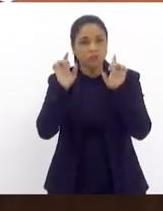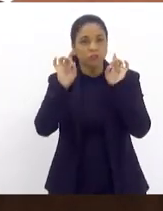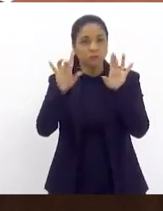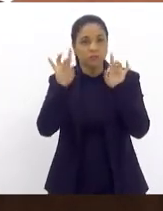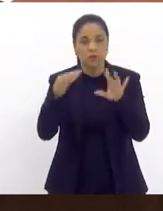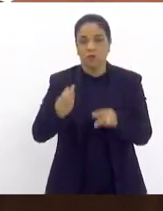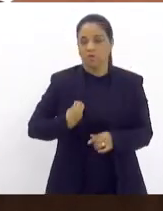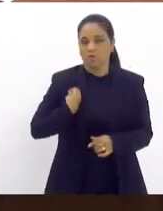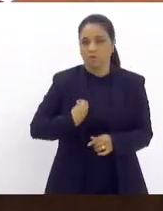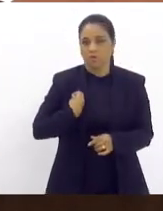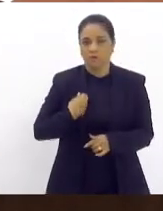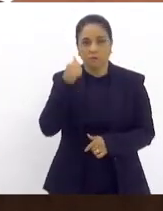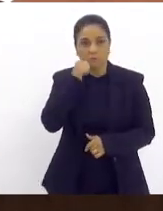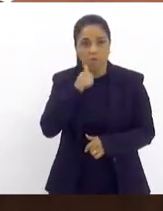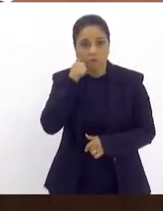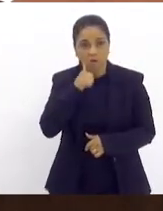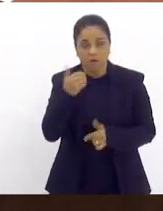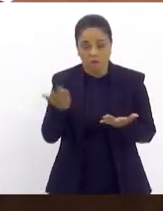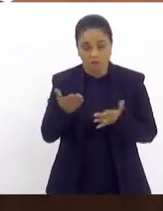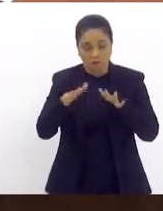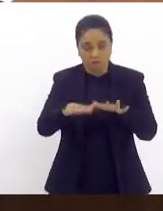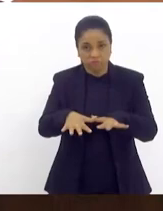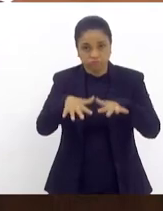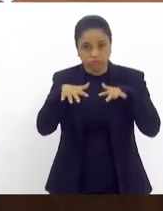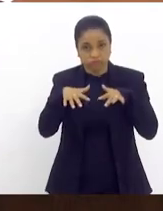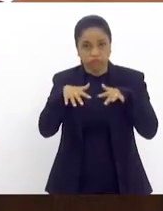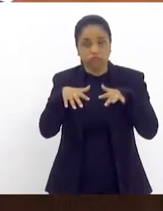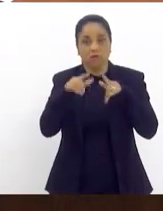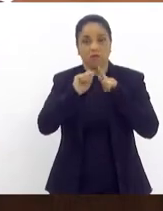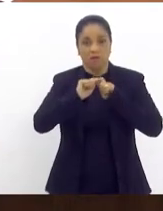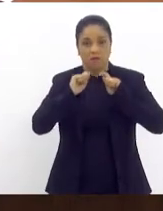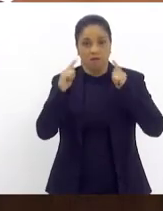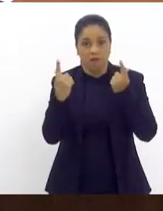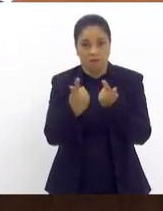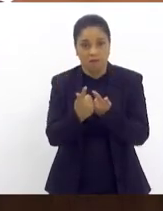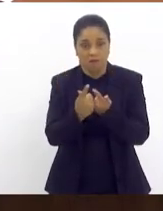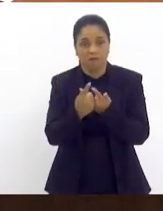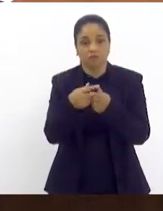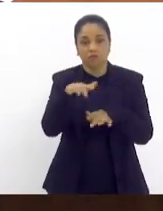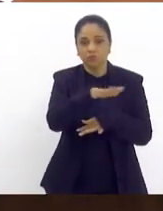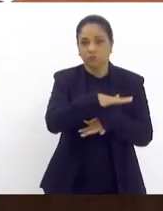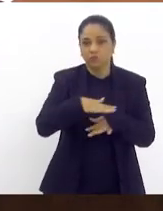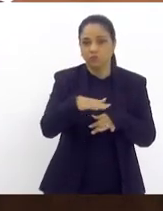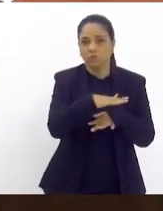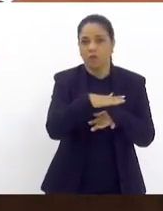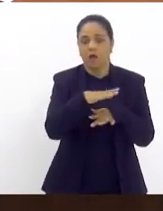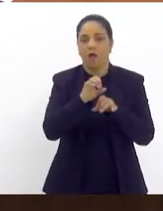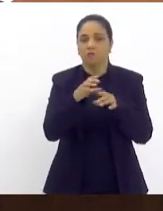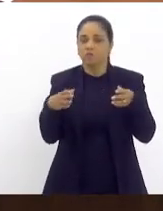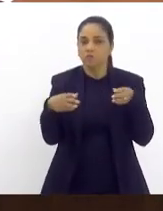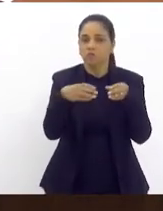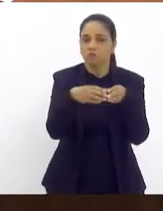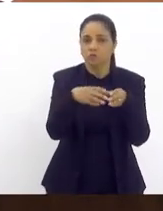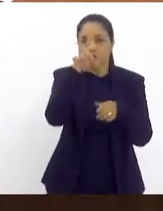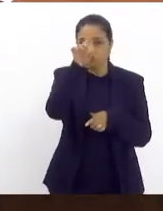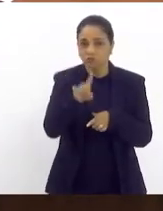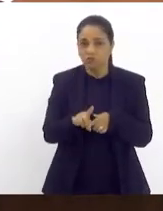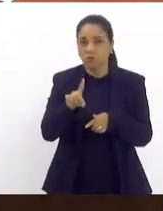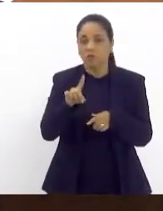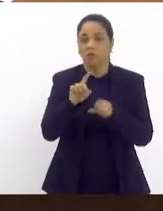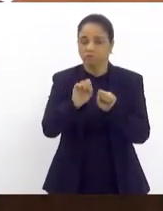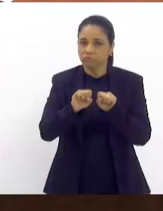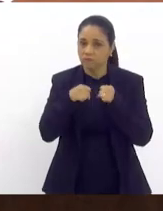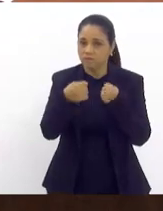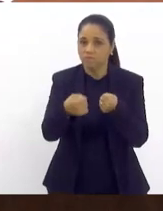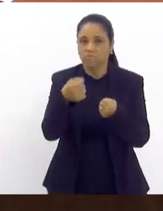Presidente é essa casa com a instalação aqui da comissão de um espaço físico para comissão de defesa dos direitos da mulher mas